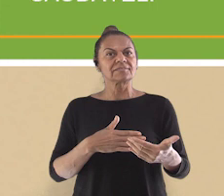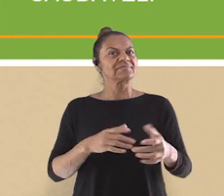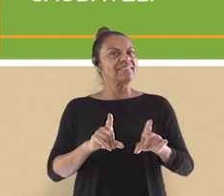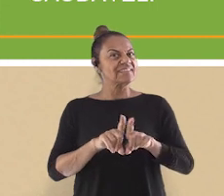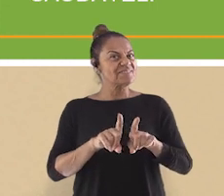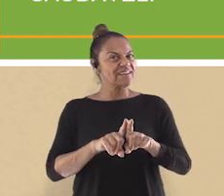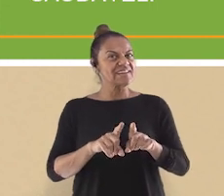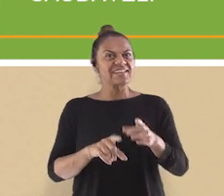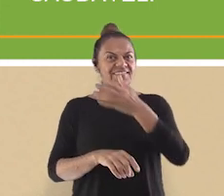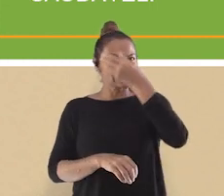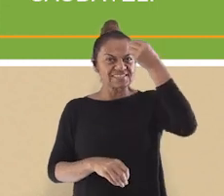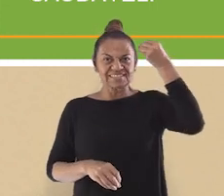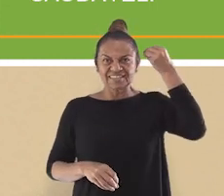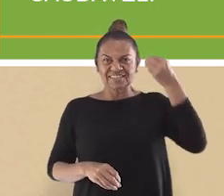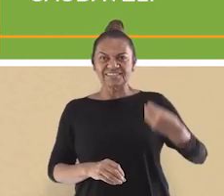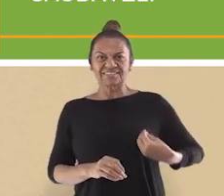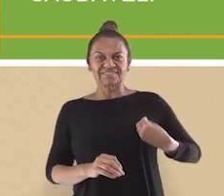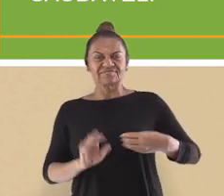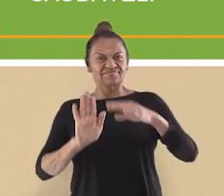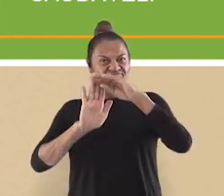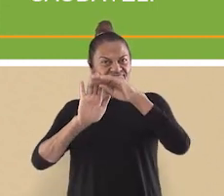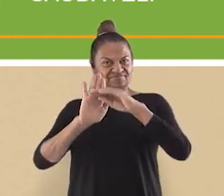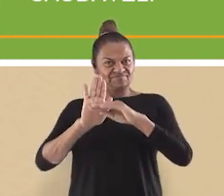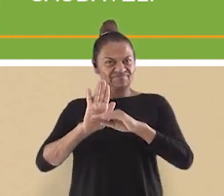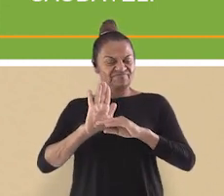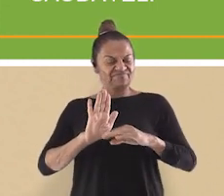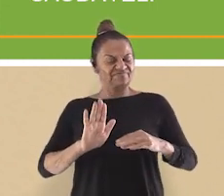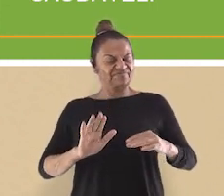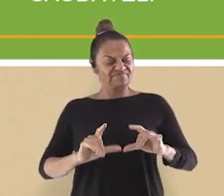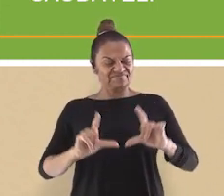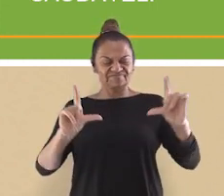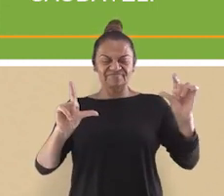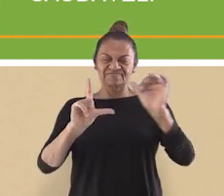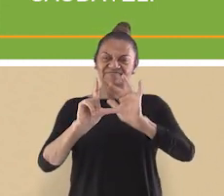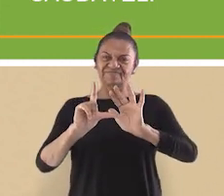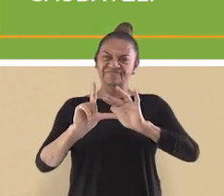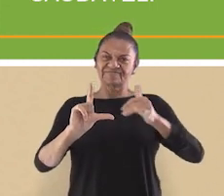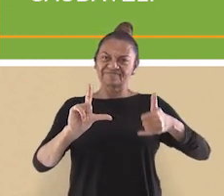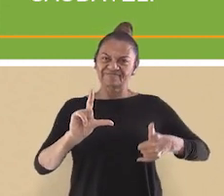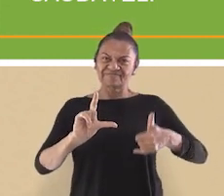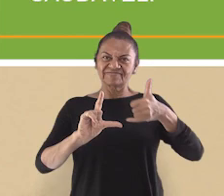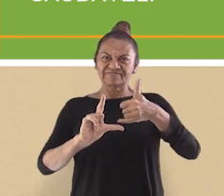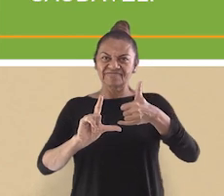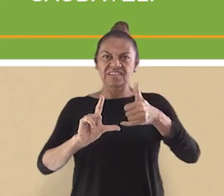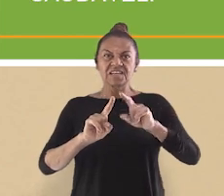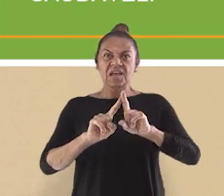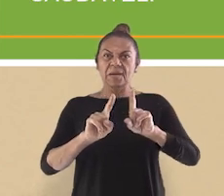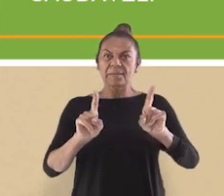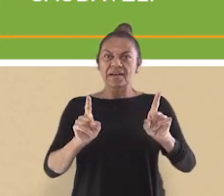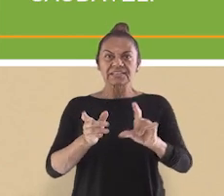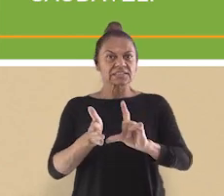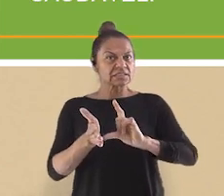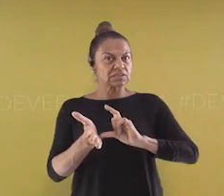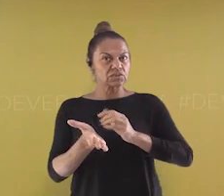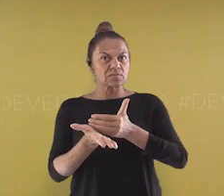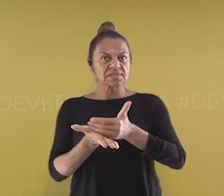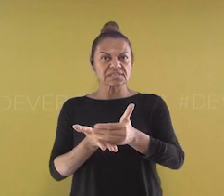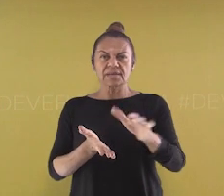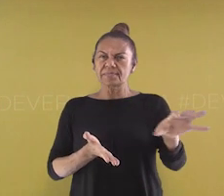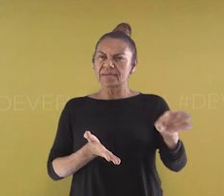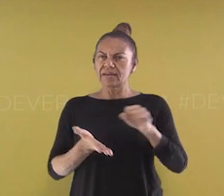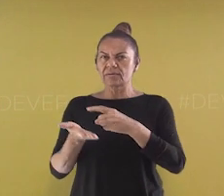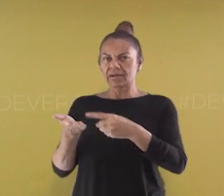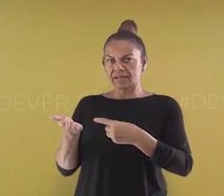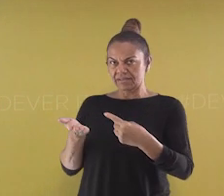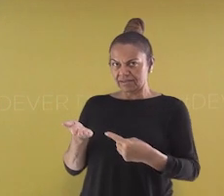registrar sua presença em nossa aula, apontando a câmera do seu celular para o QR Code que está aparecendo aí na sua tela. Antes